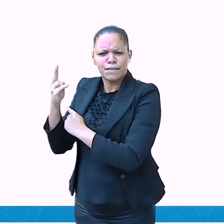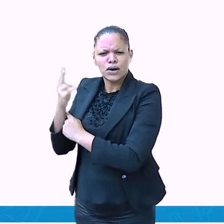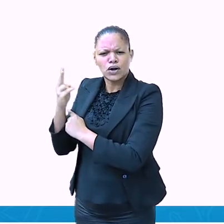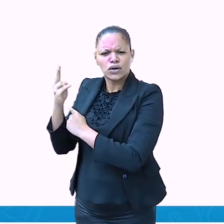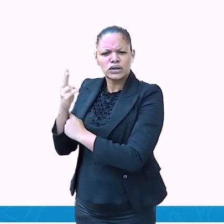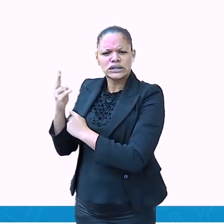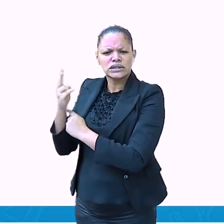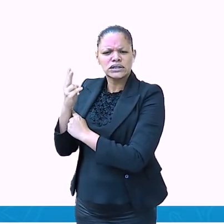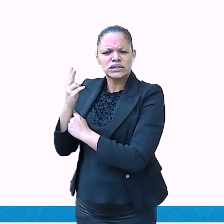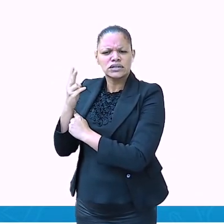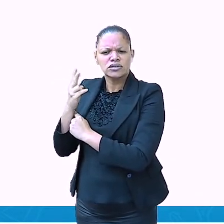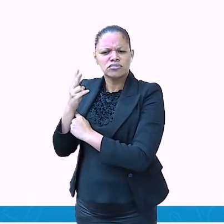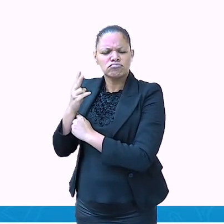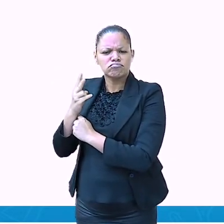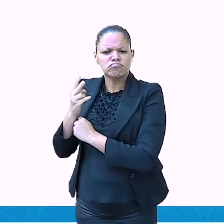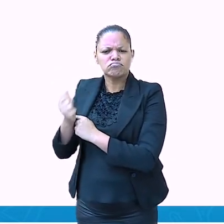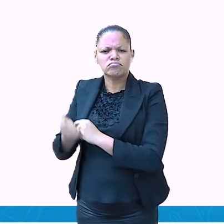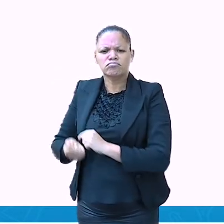brânquias.